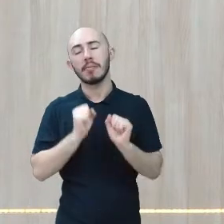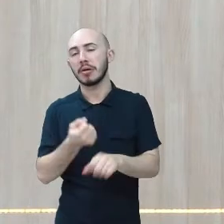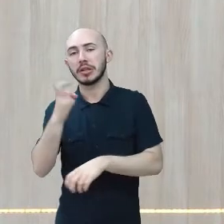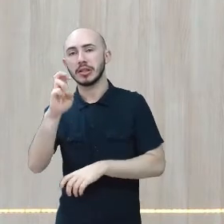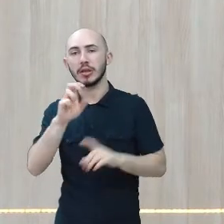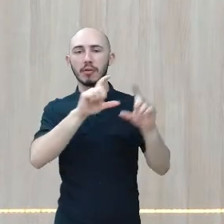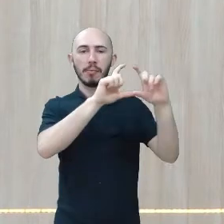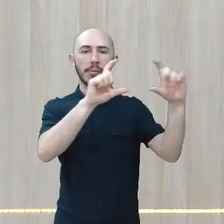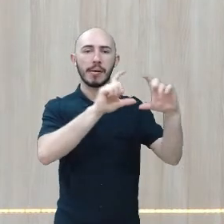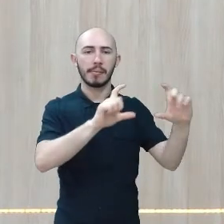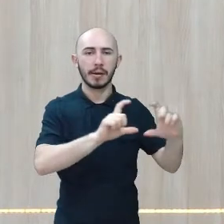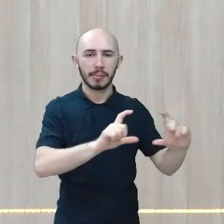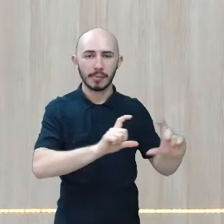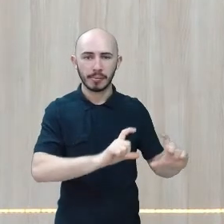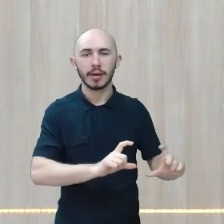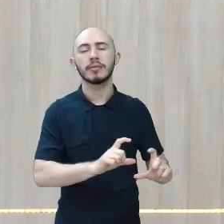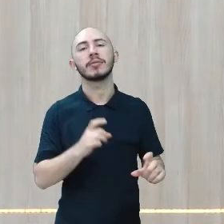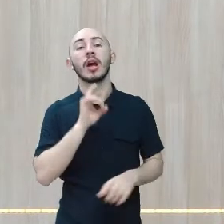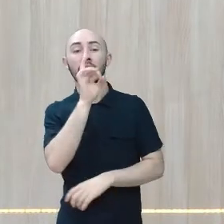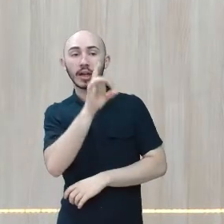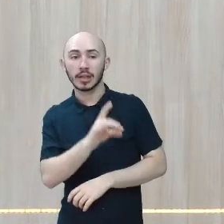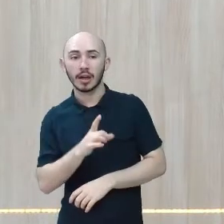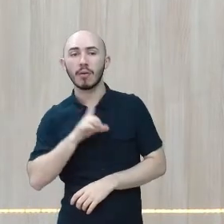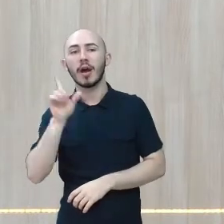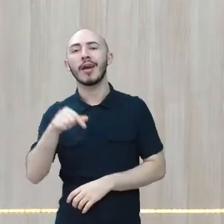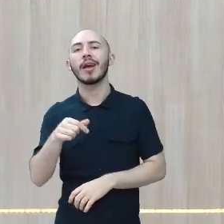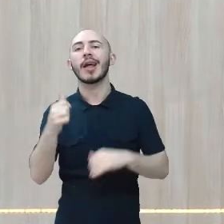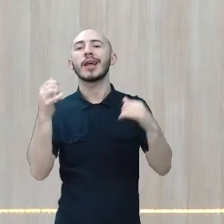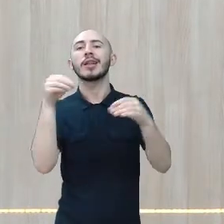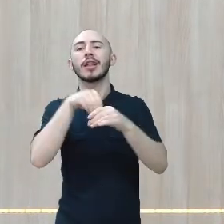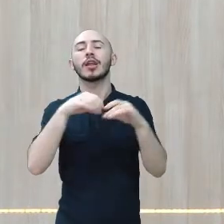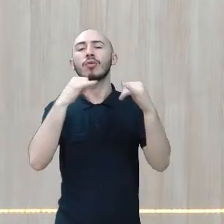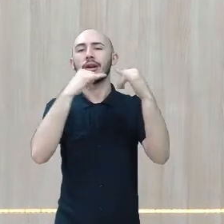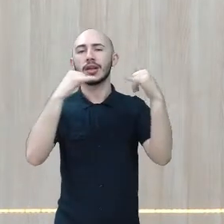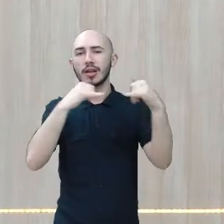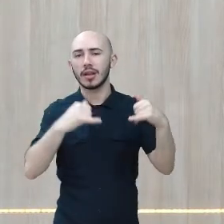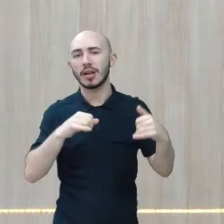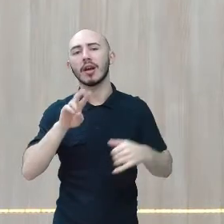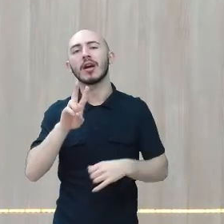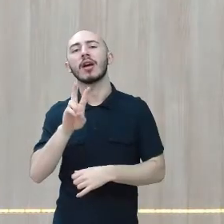cada estrofe é esse conjunto de versos, ok?